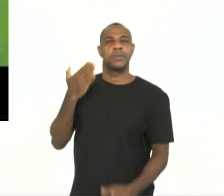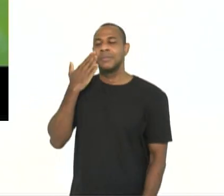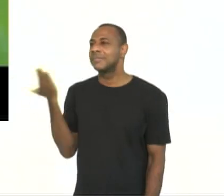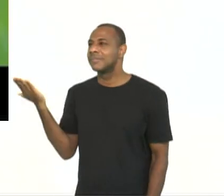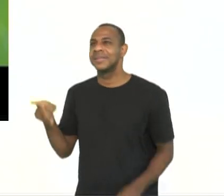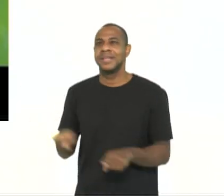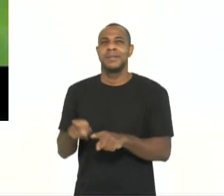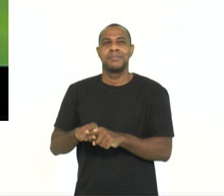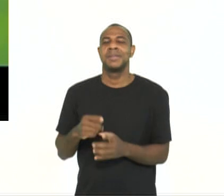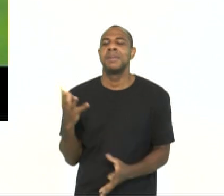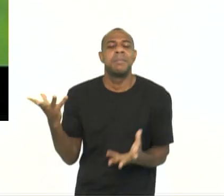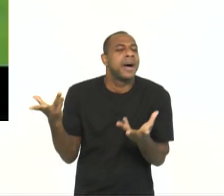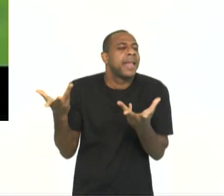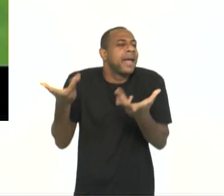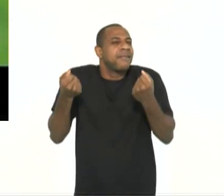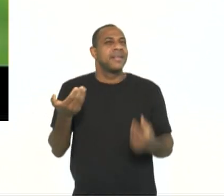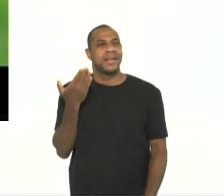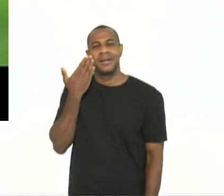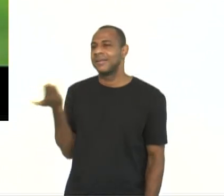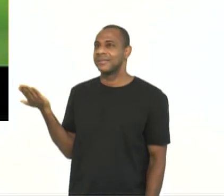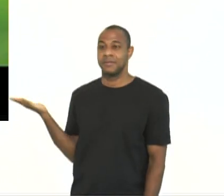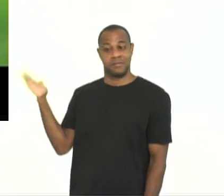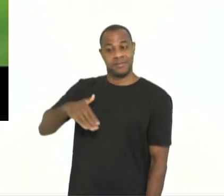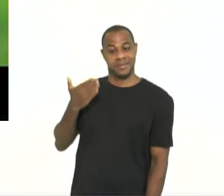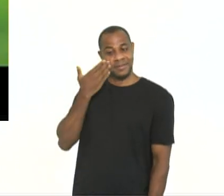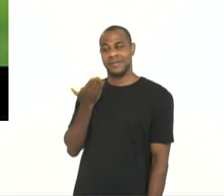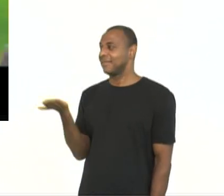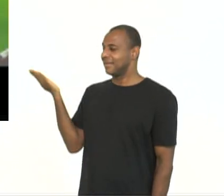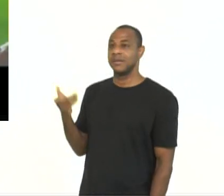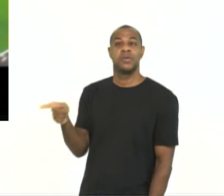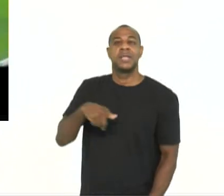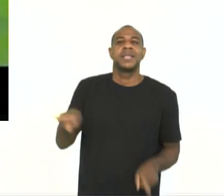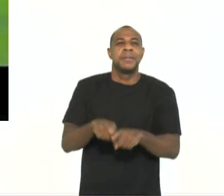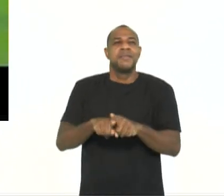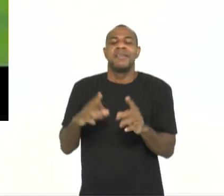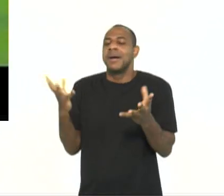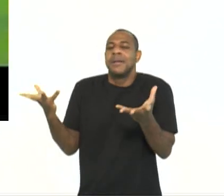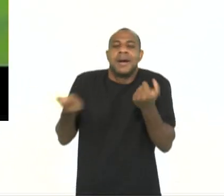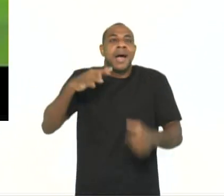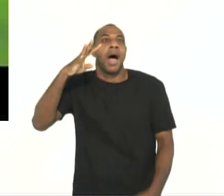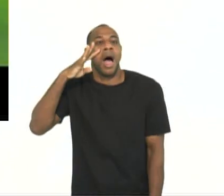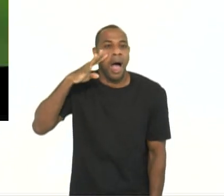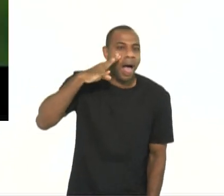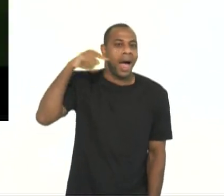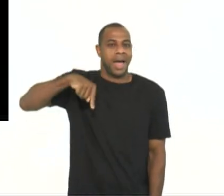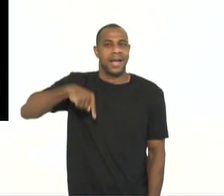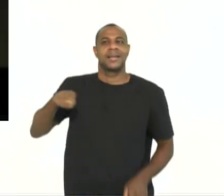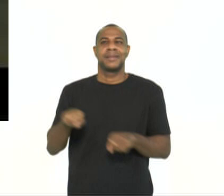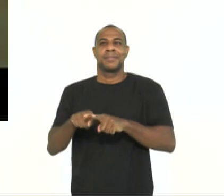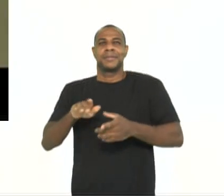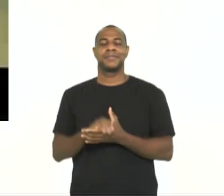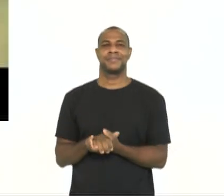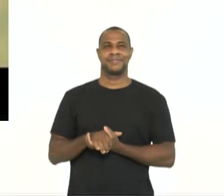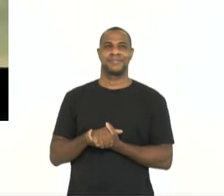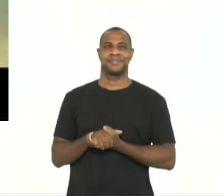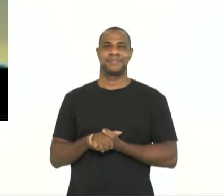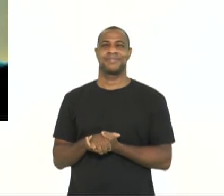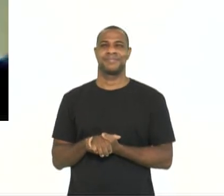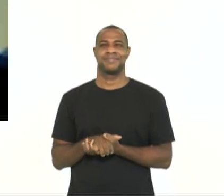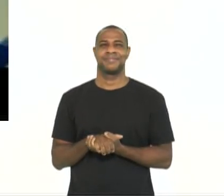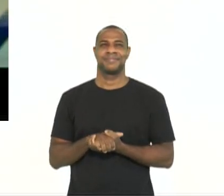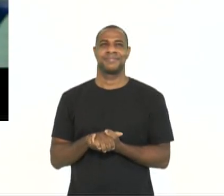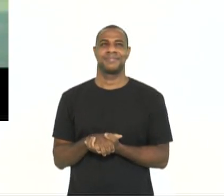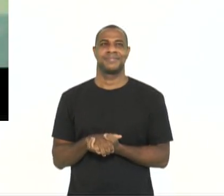maravilhas da engenharia moderna. Então, vem com a gente. Você também vai se encantar com Itaipu.